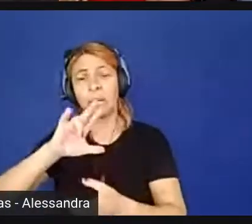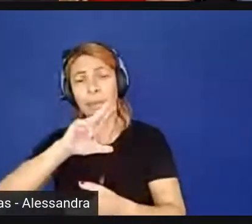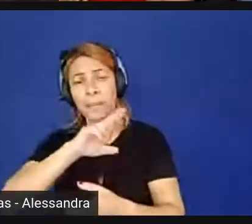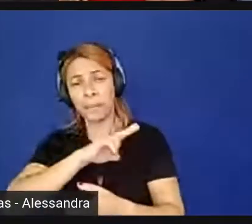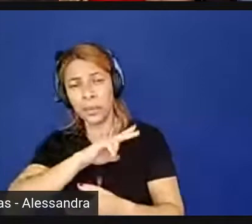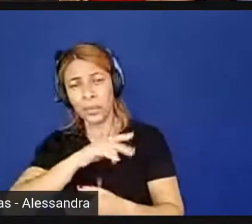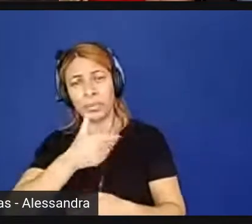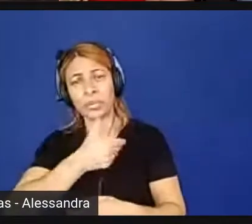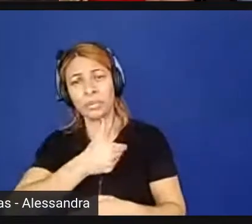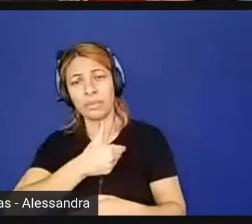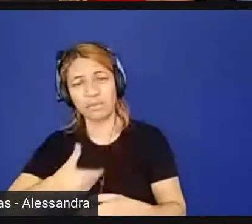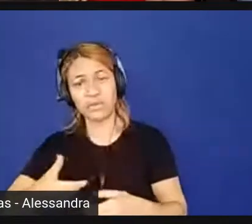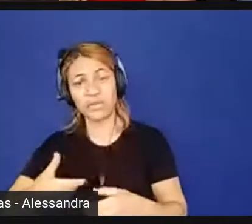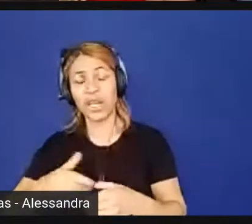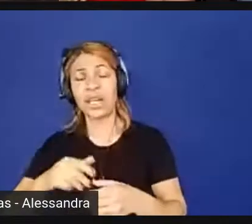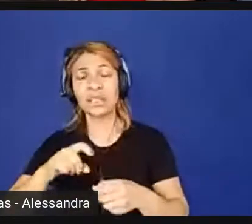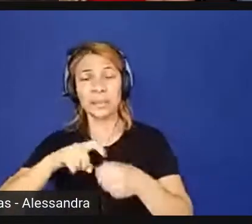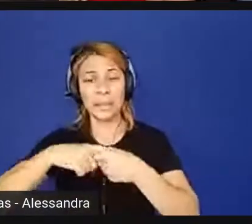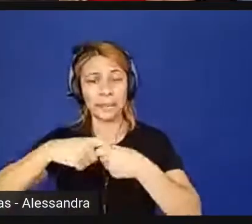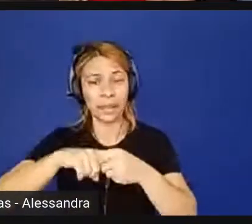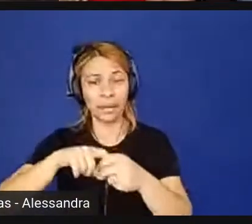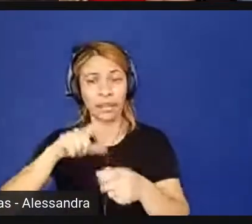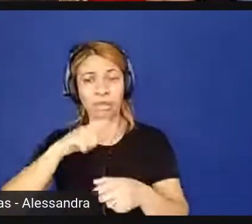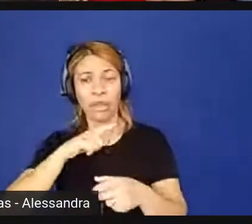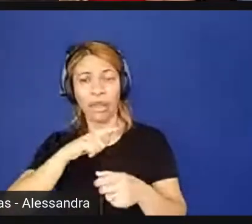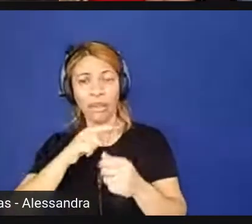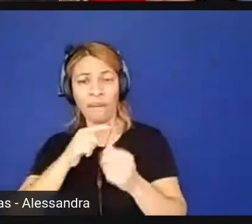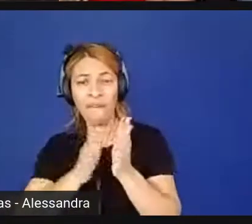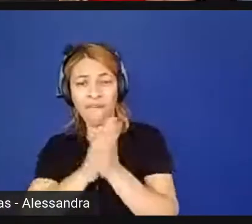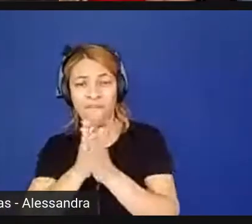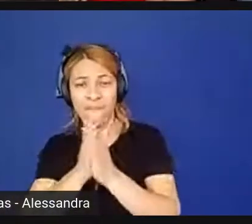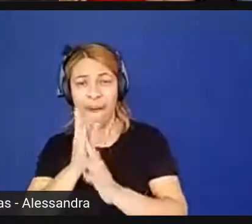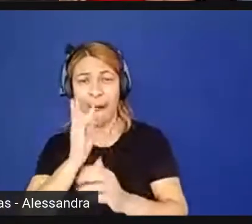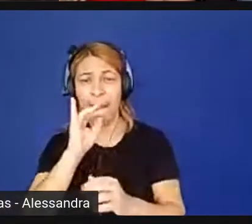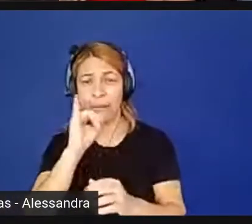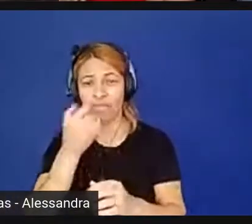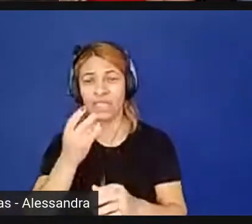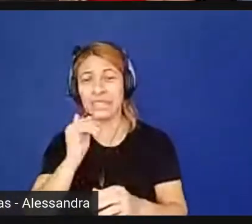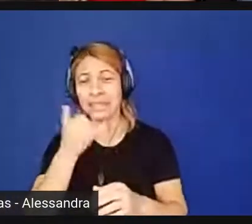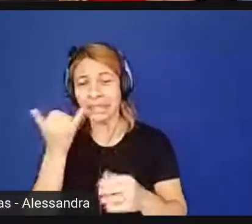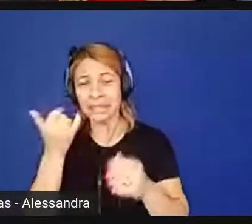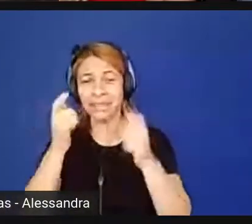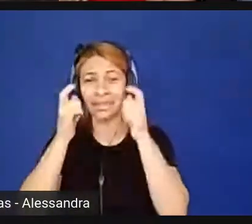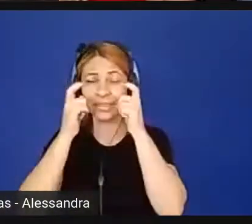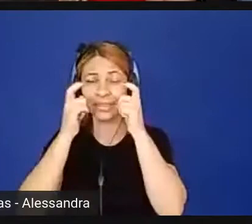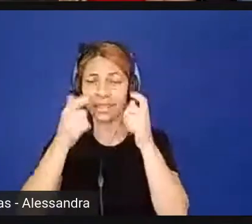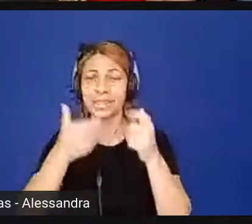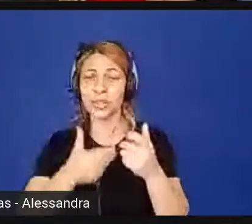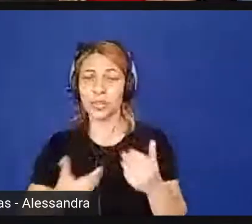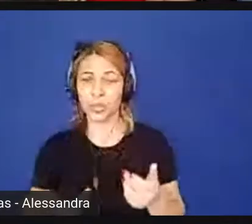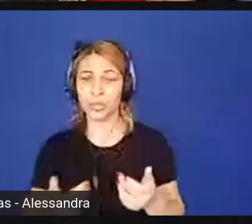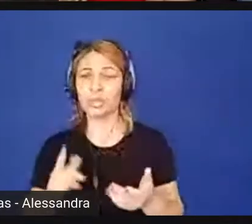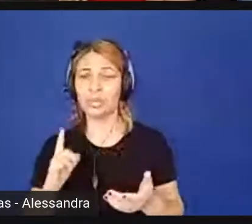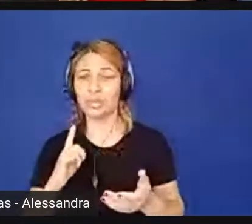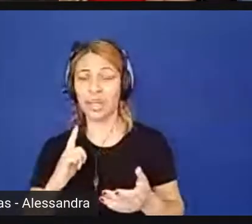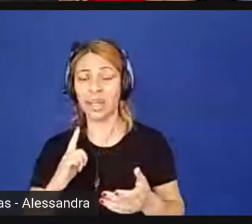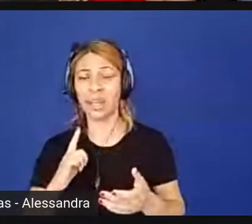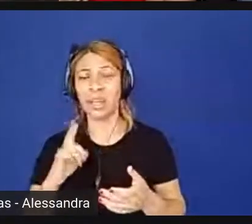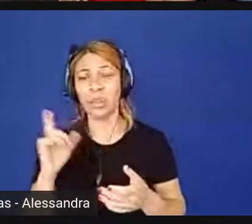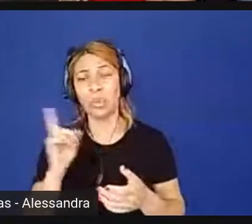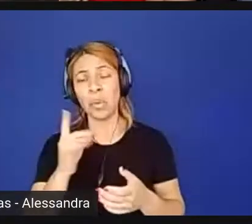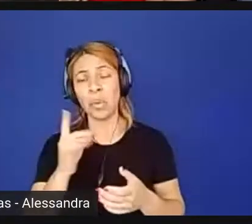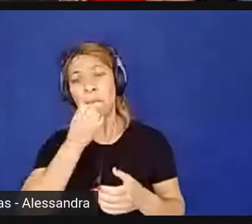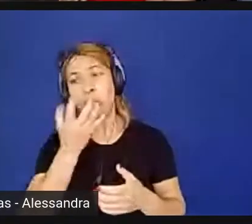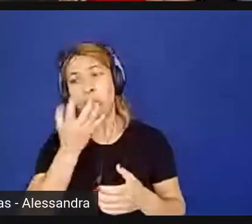focos de riscos de privilégio de interesses de particulares em detrimento do interesse público. Eu vou dizer que não é que é bom ou ruim,